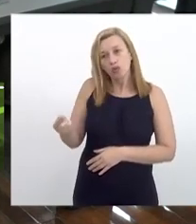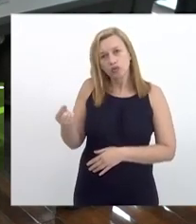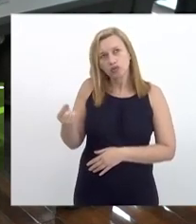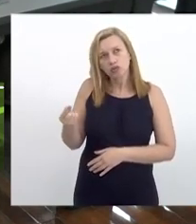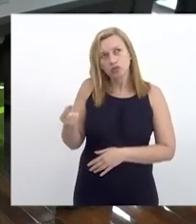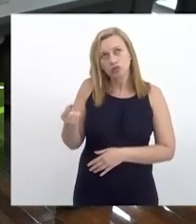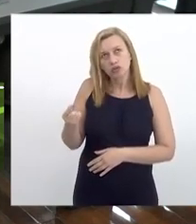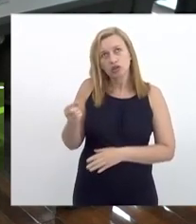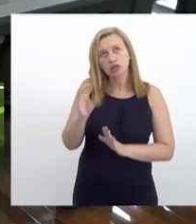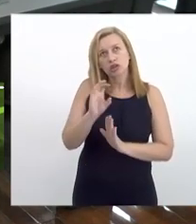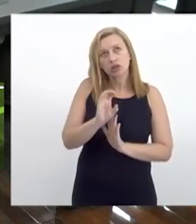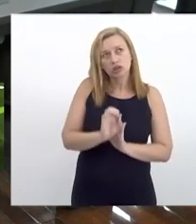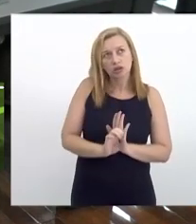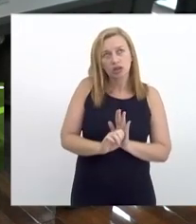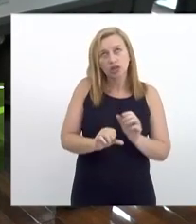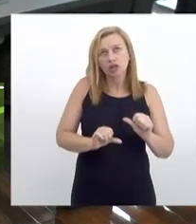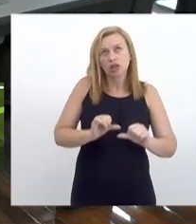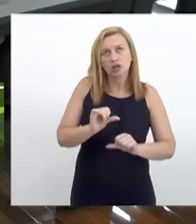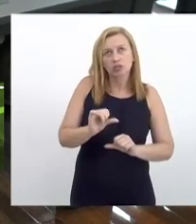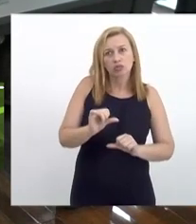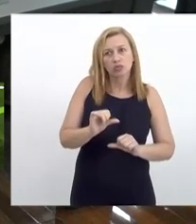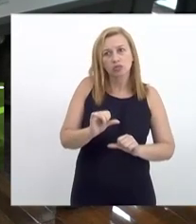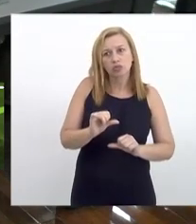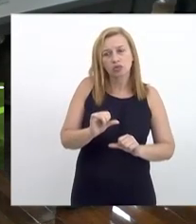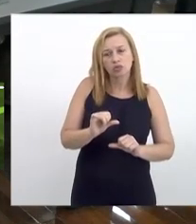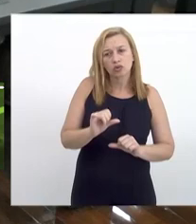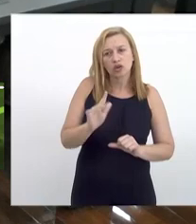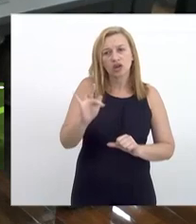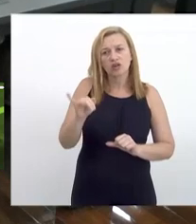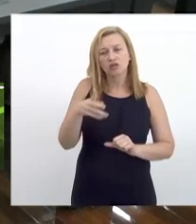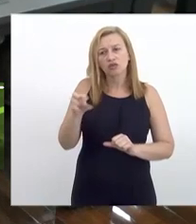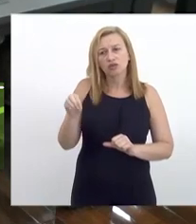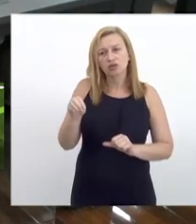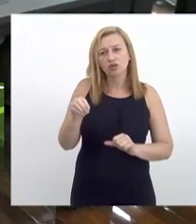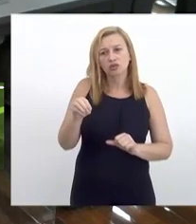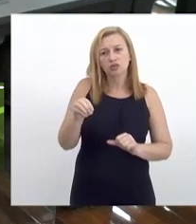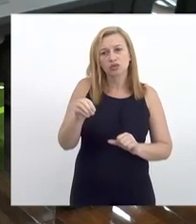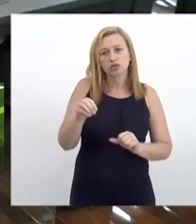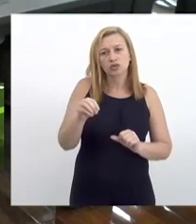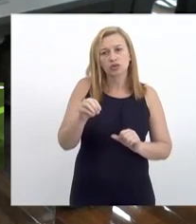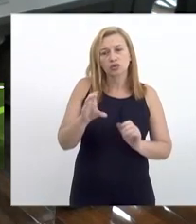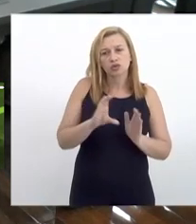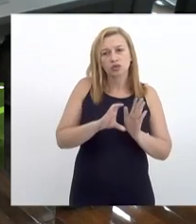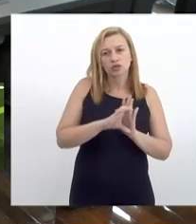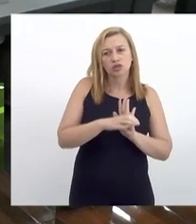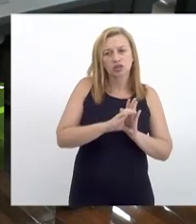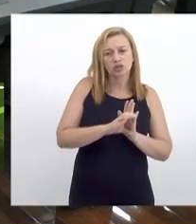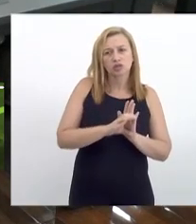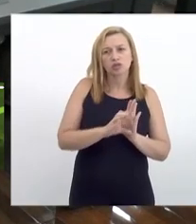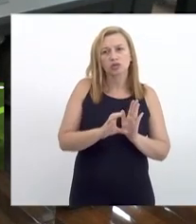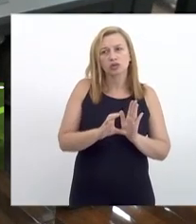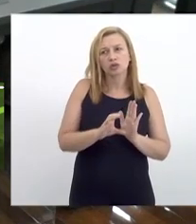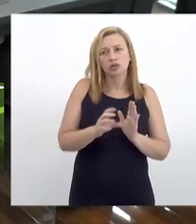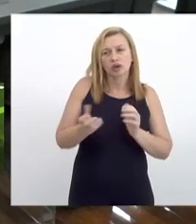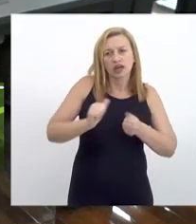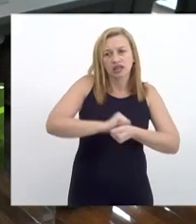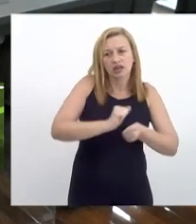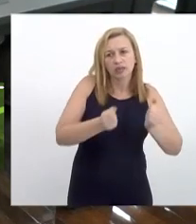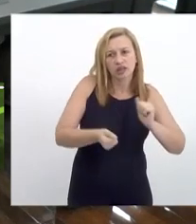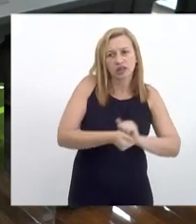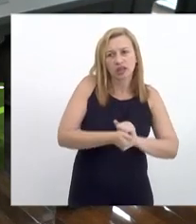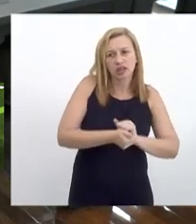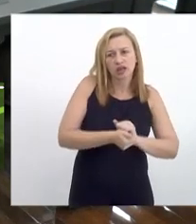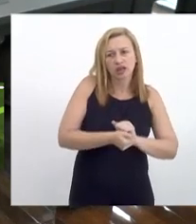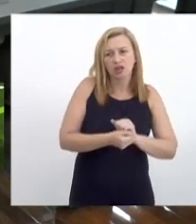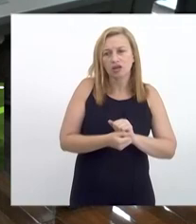Emendas que mudam A função do conselho consultivo Para adequá-lo Ao decreto de sua